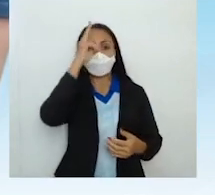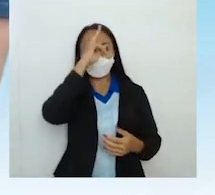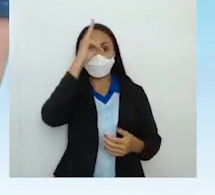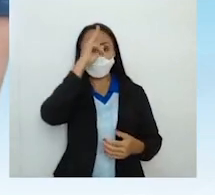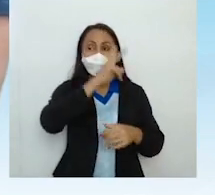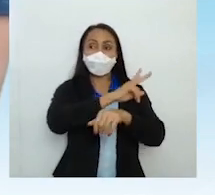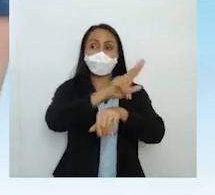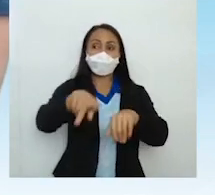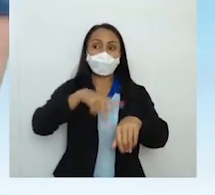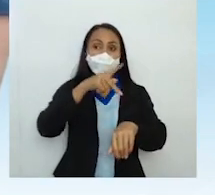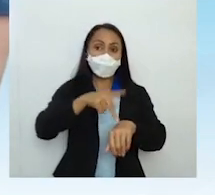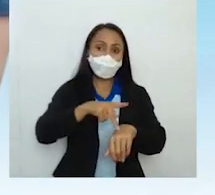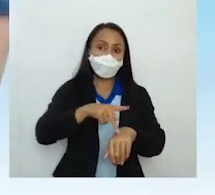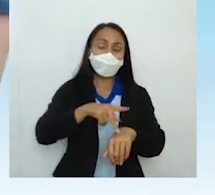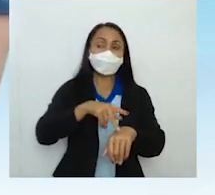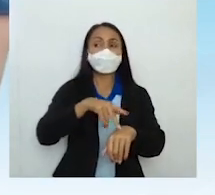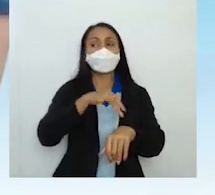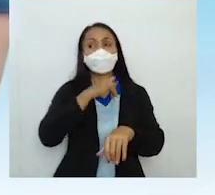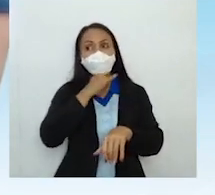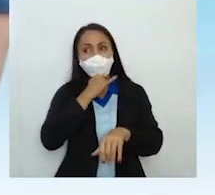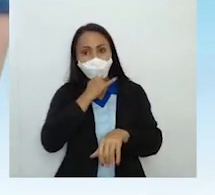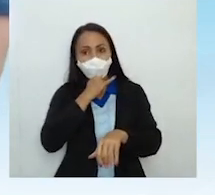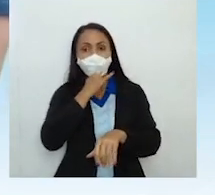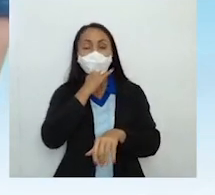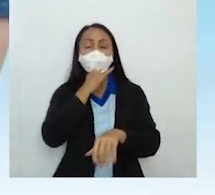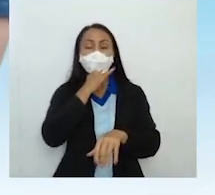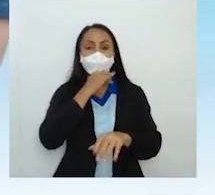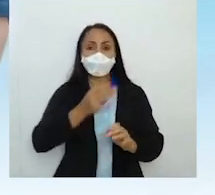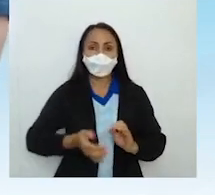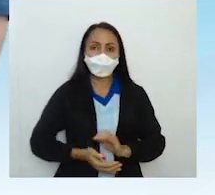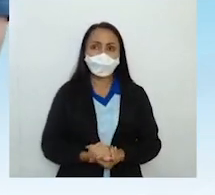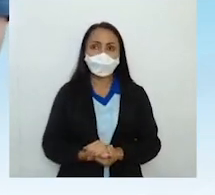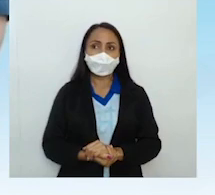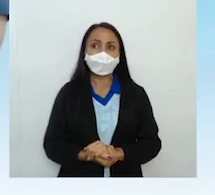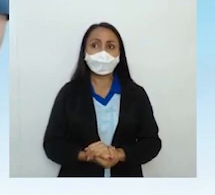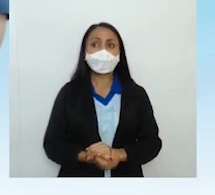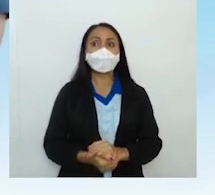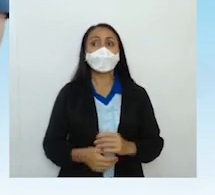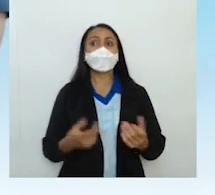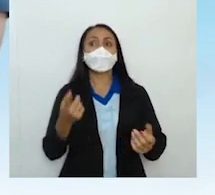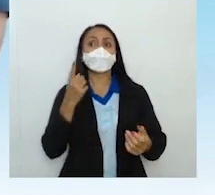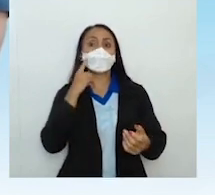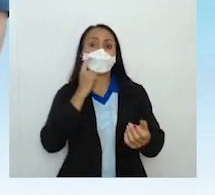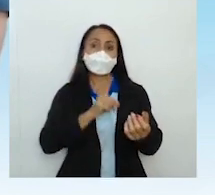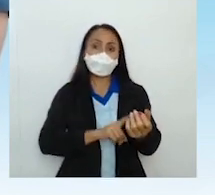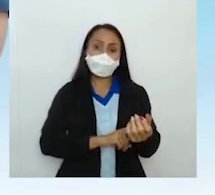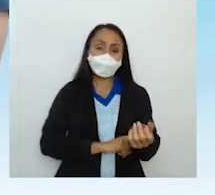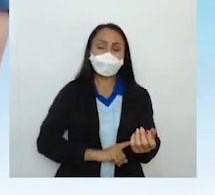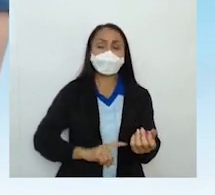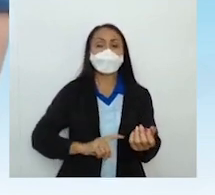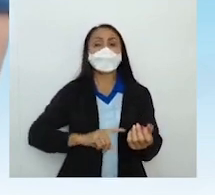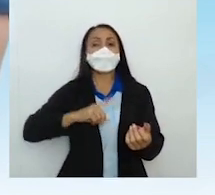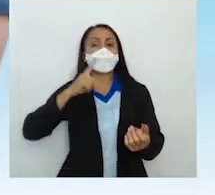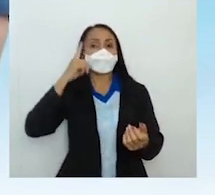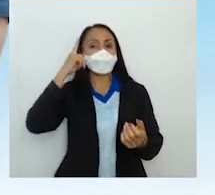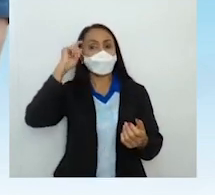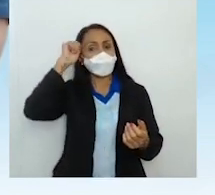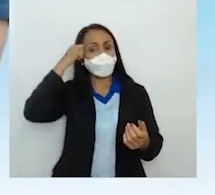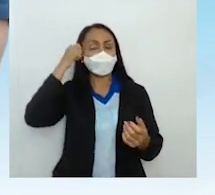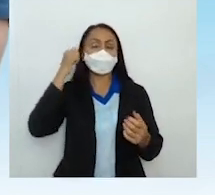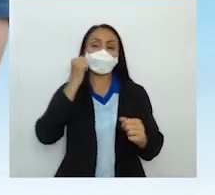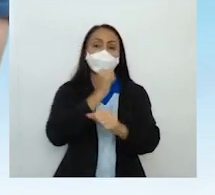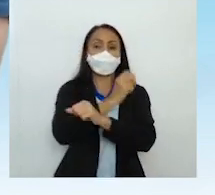país, infelizmente, ela é manchada com o sangue dos escravos, das pessoas,